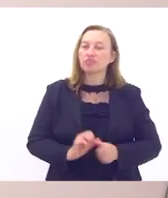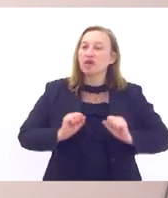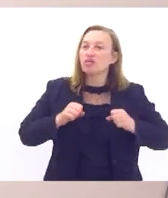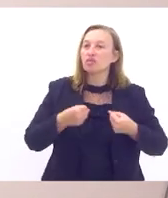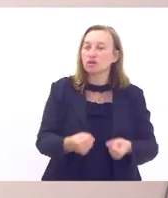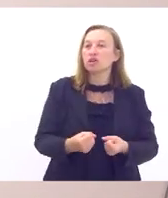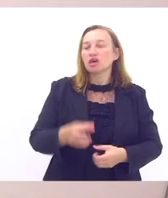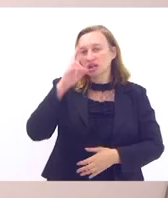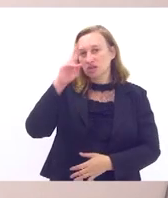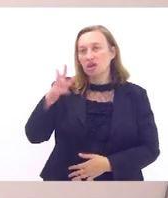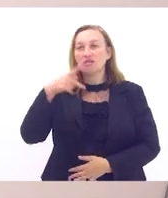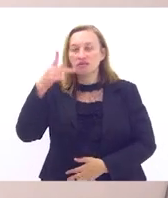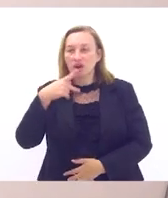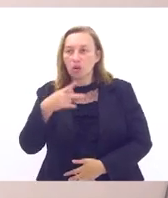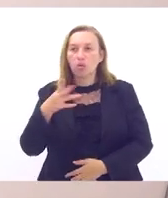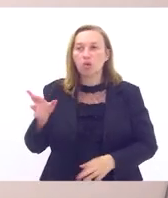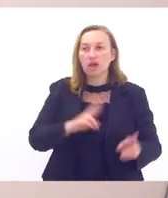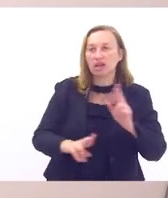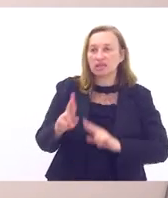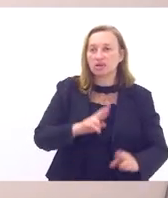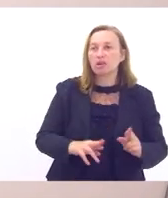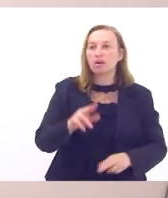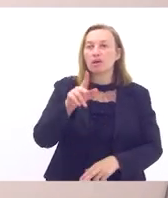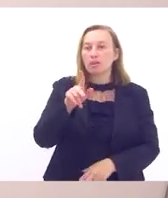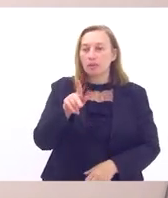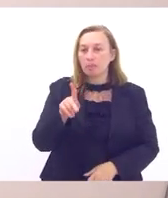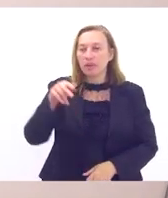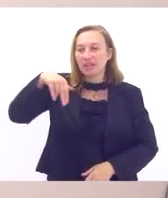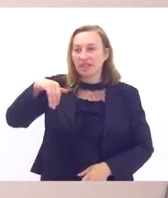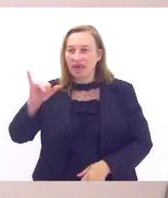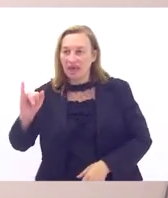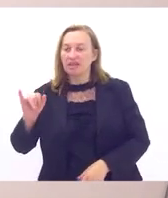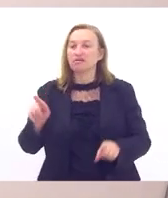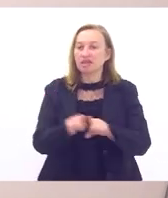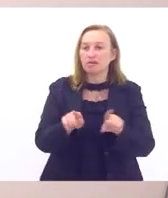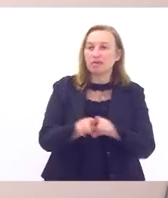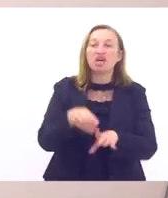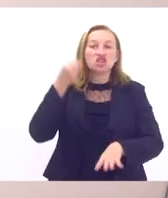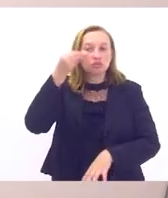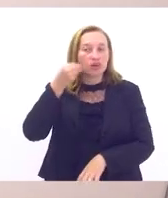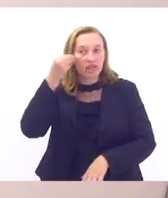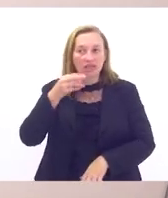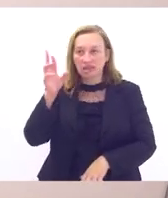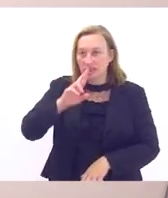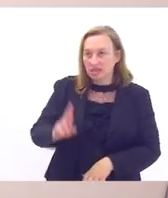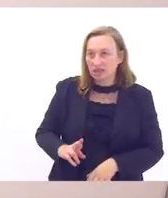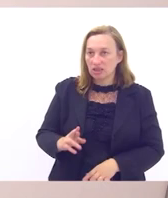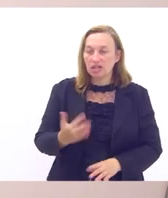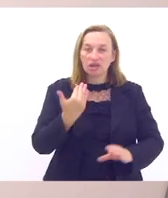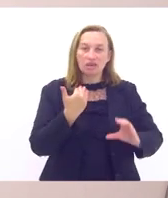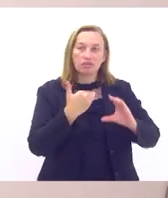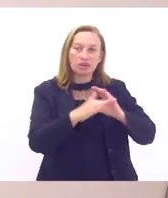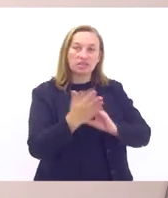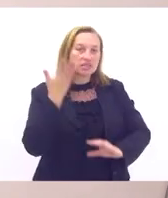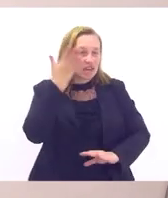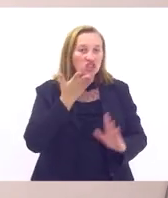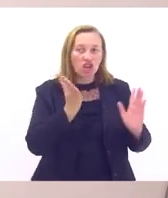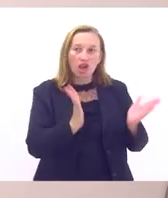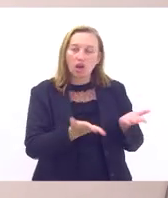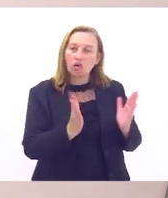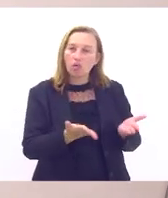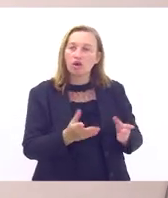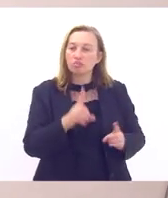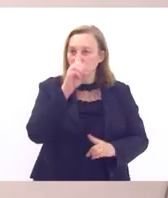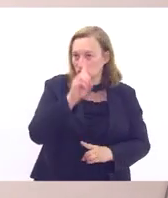reforçar o que a senhora falou com relação ao PENAISP também. É, vou dar a experiência de Resende. Eu acabei de mandar uma mensagem aqui agora para